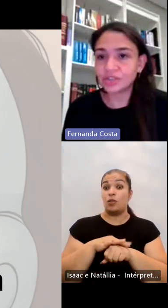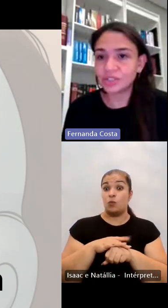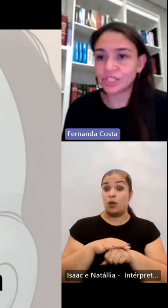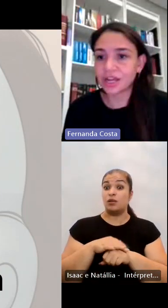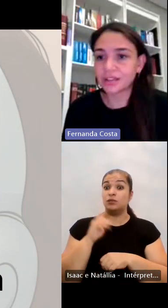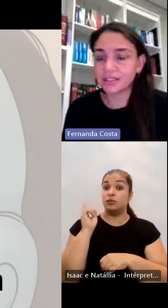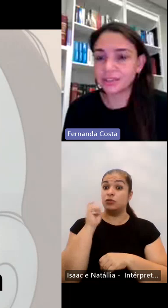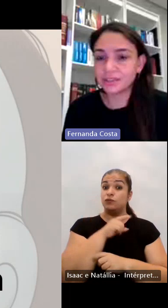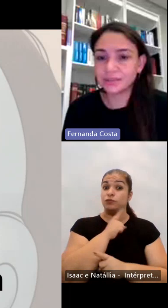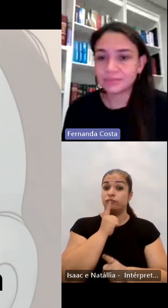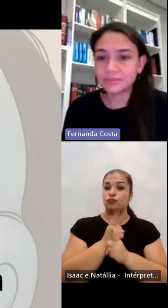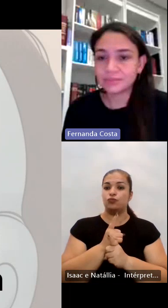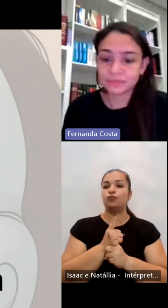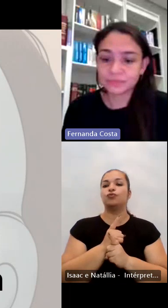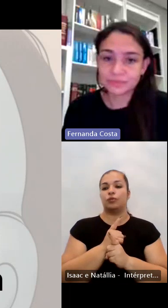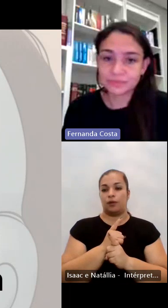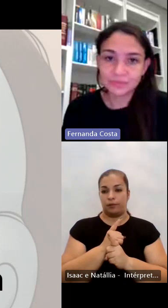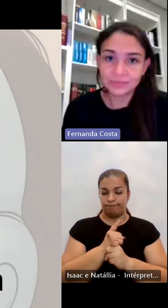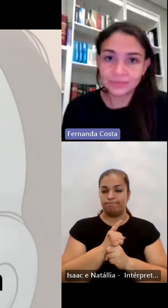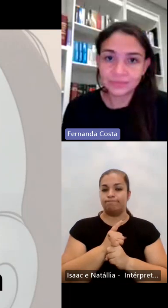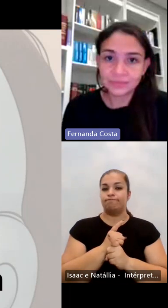ser diagnosticada, né?